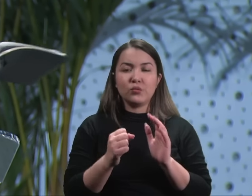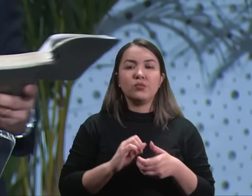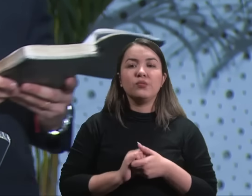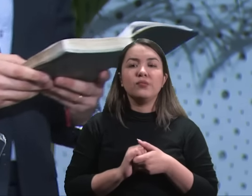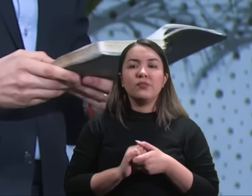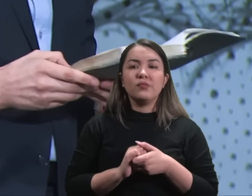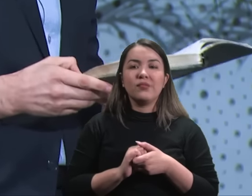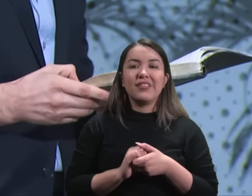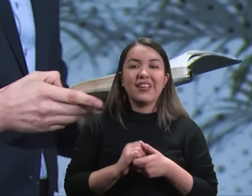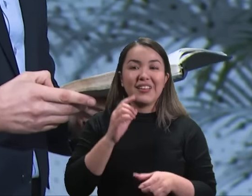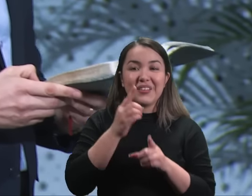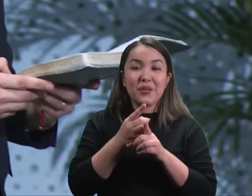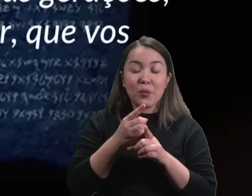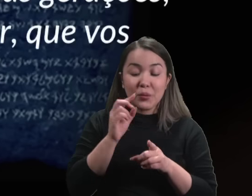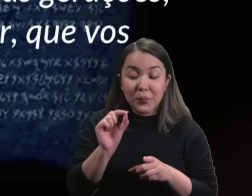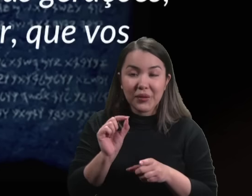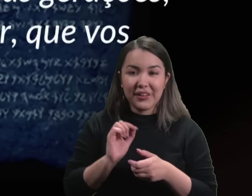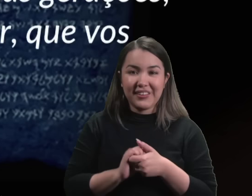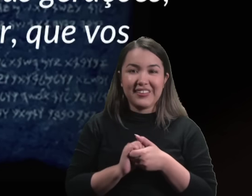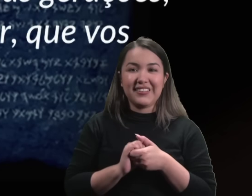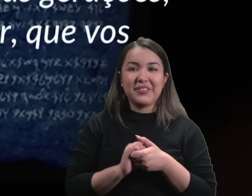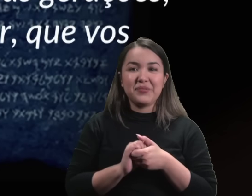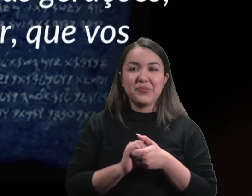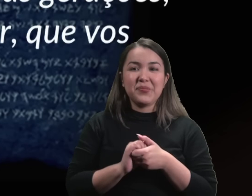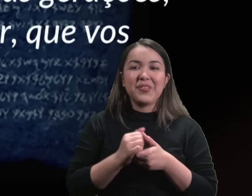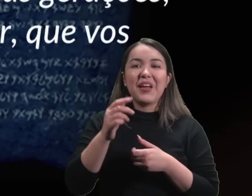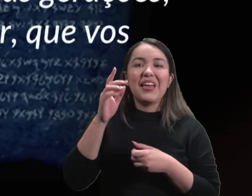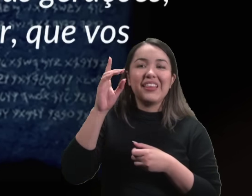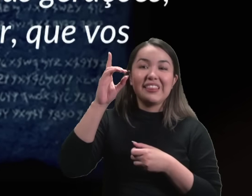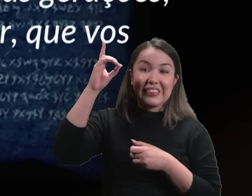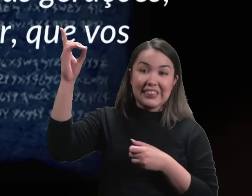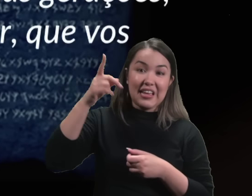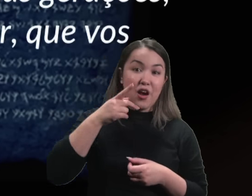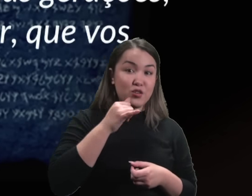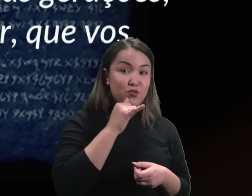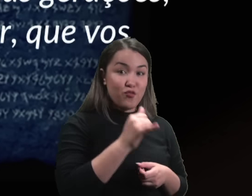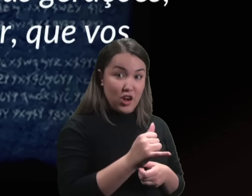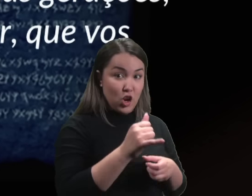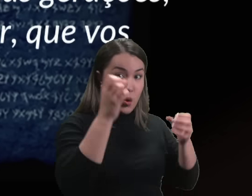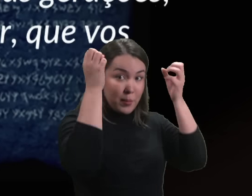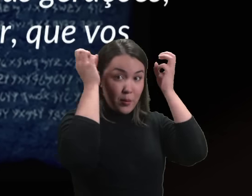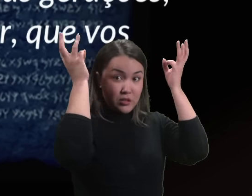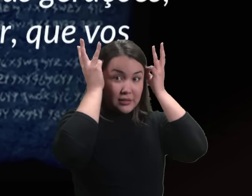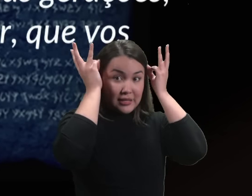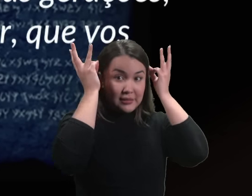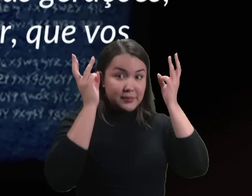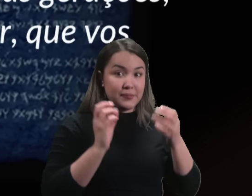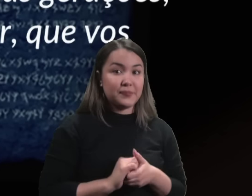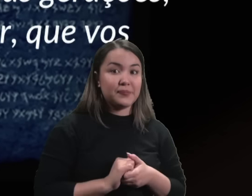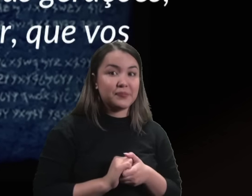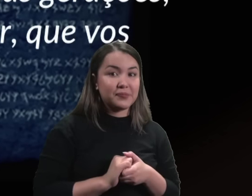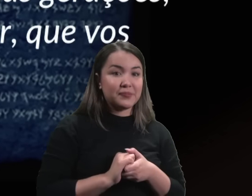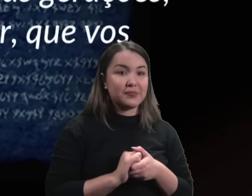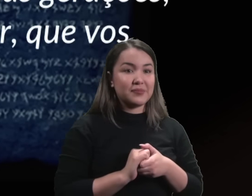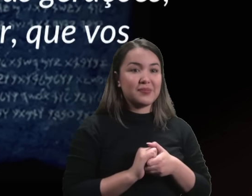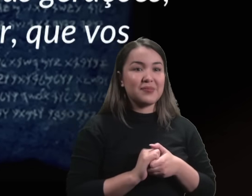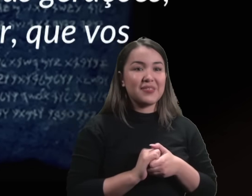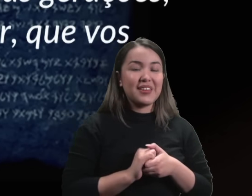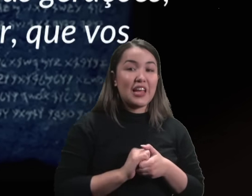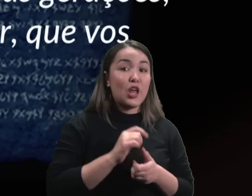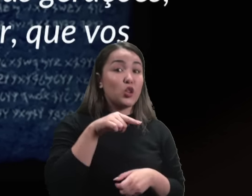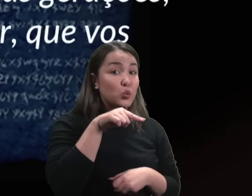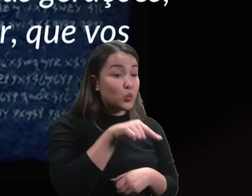13 nós encontramos o seguinte disse o senhor a Moisés Êxodo 31 Versículo 12 e 13 tu